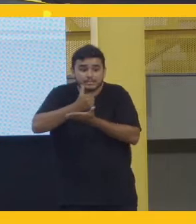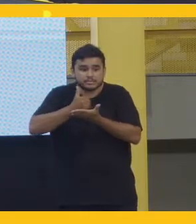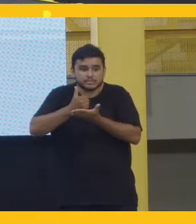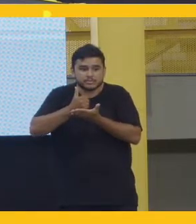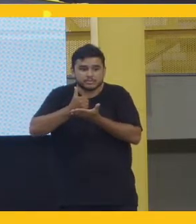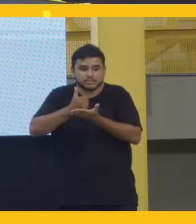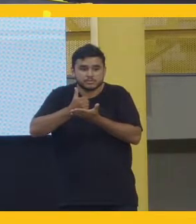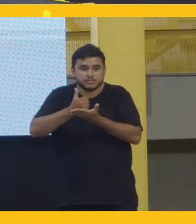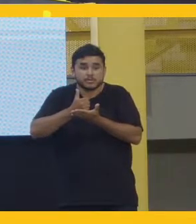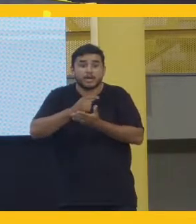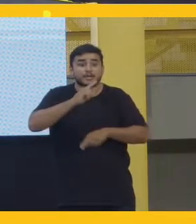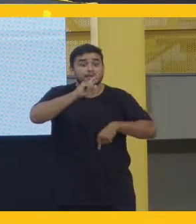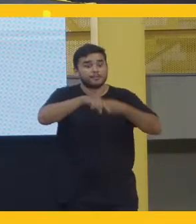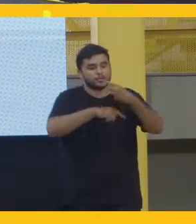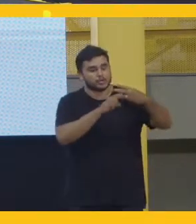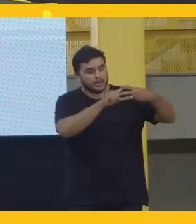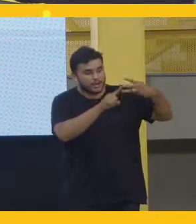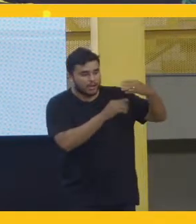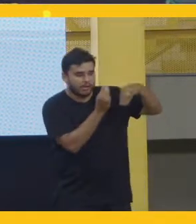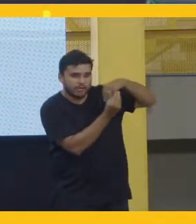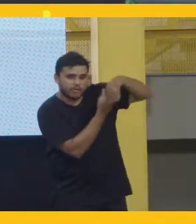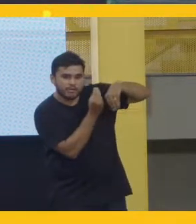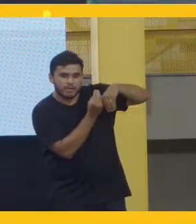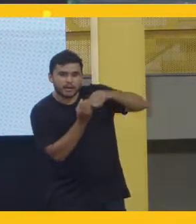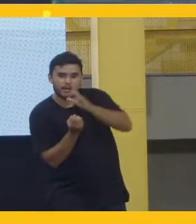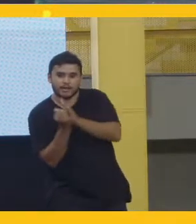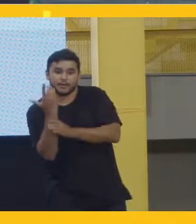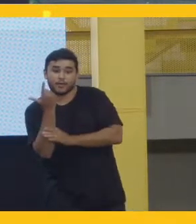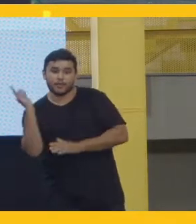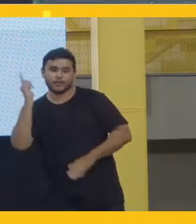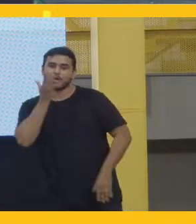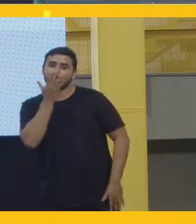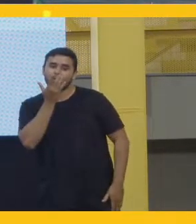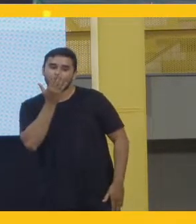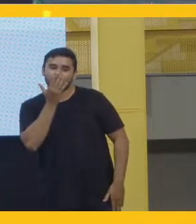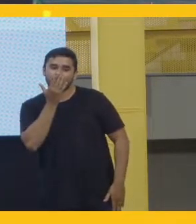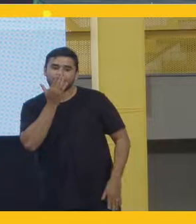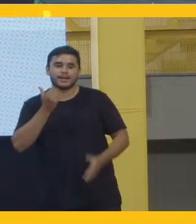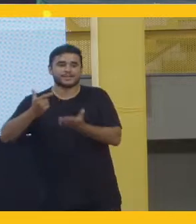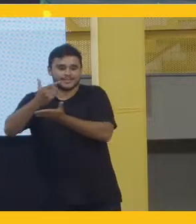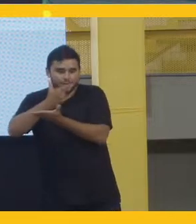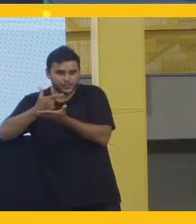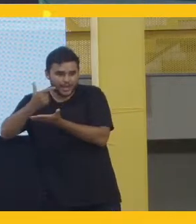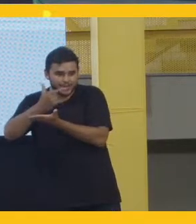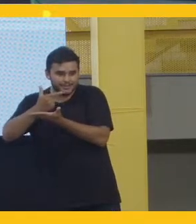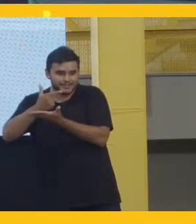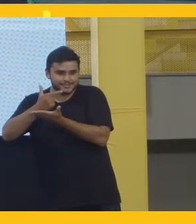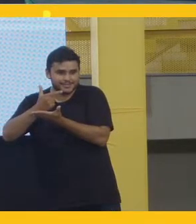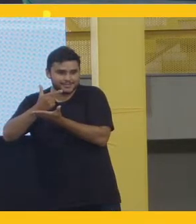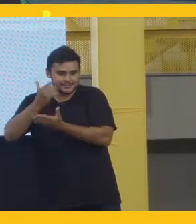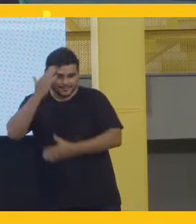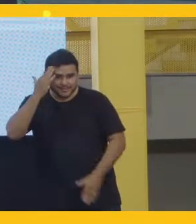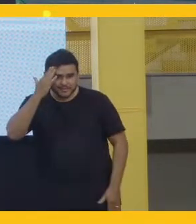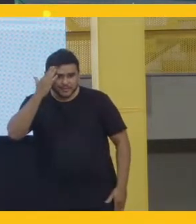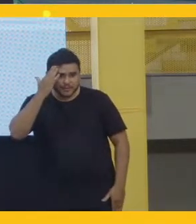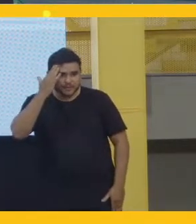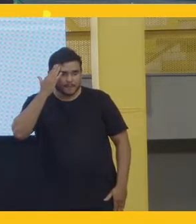Como assim? Não existe este cor de rosa. Professor, mas a Barbie